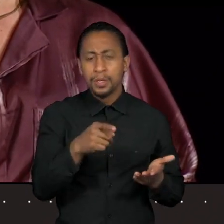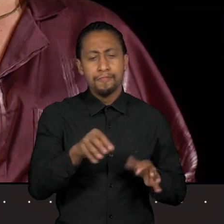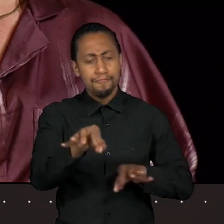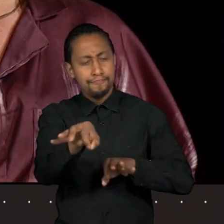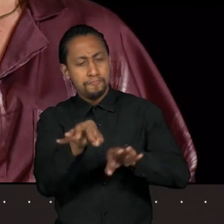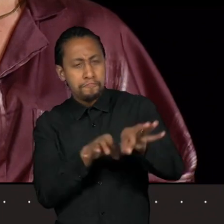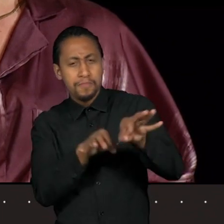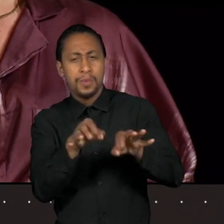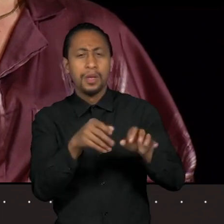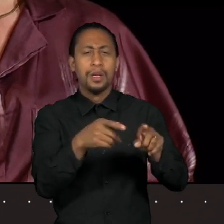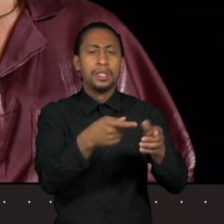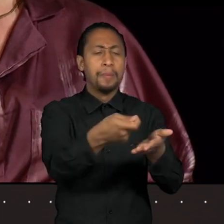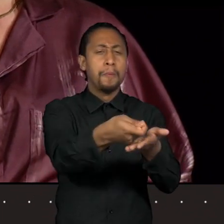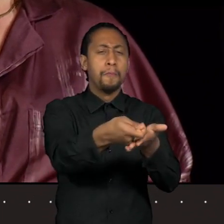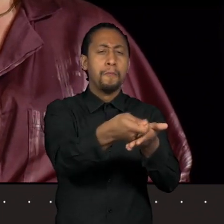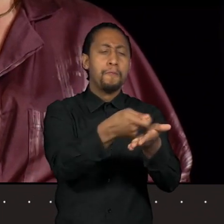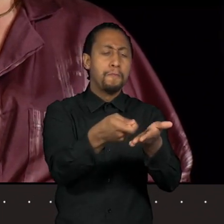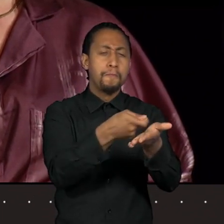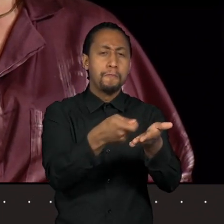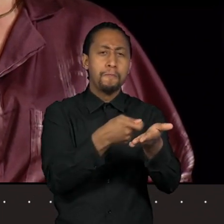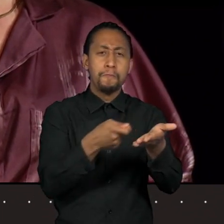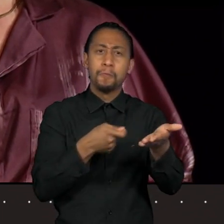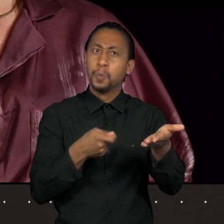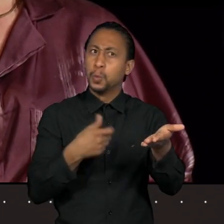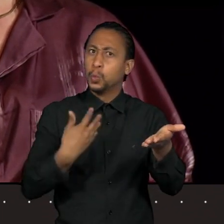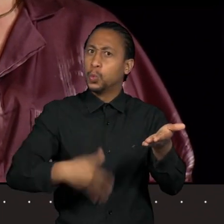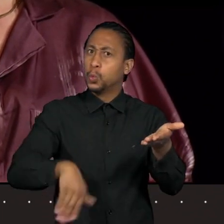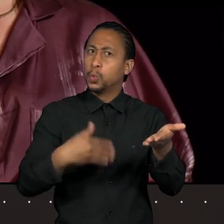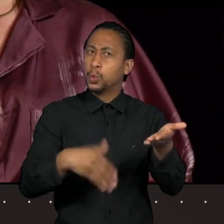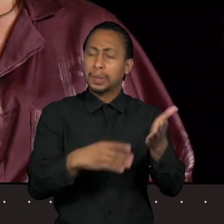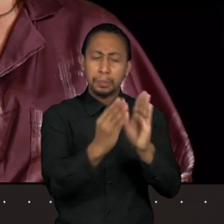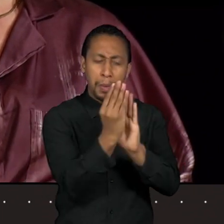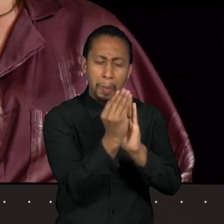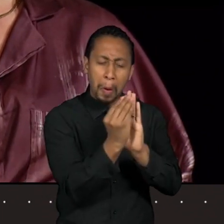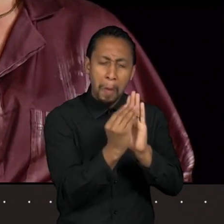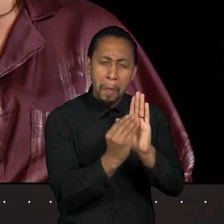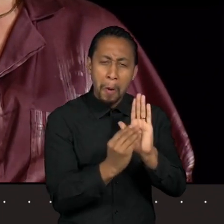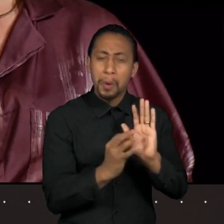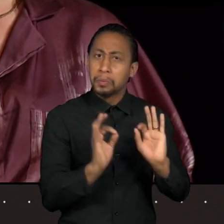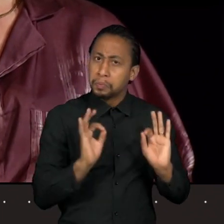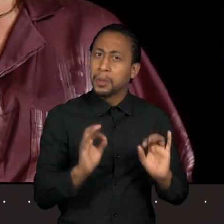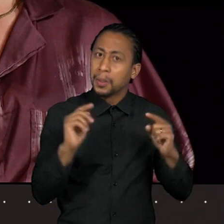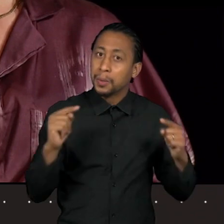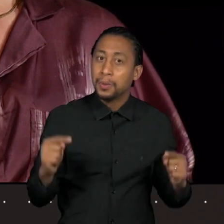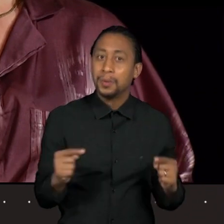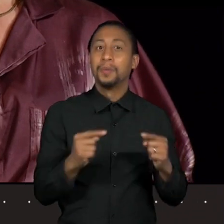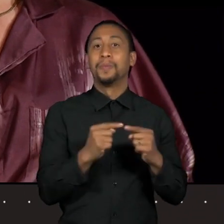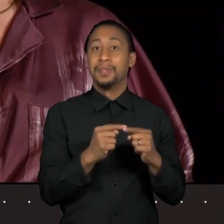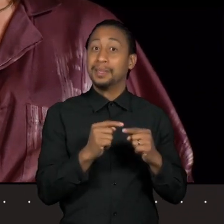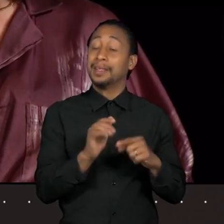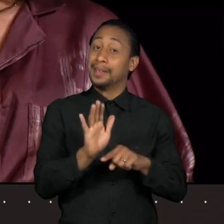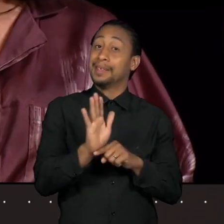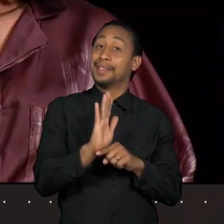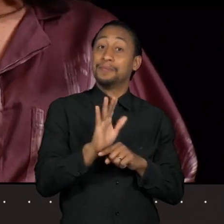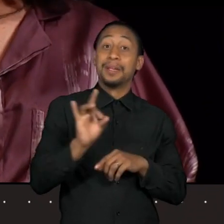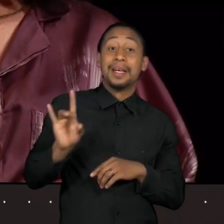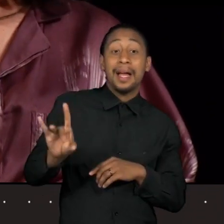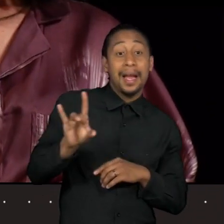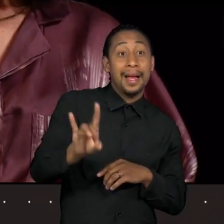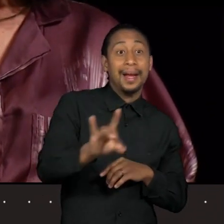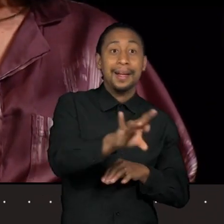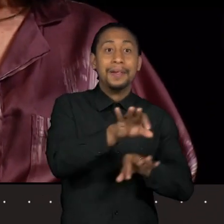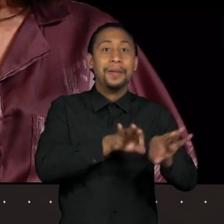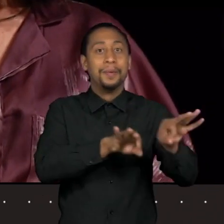preparar roteiros muito profundos e bastante adequados às condições de produções que cada projeto